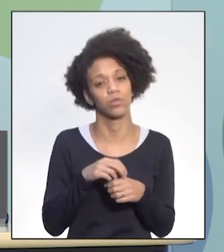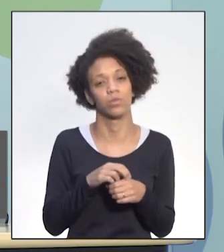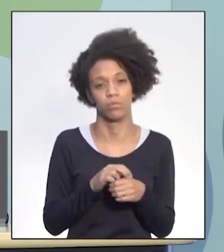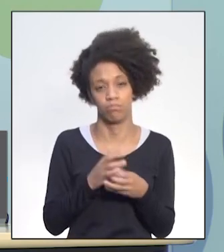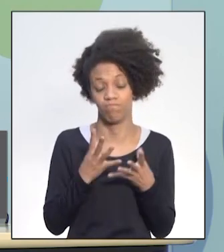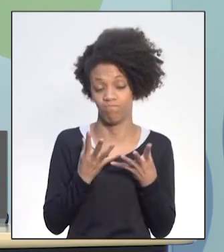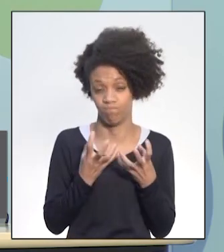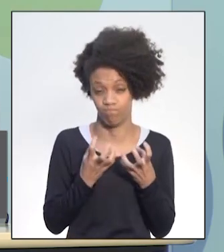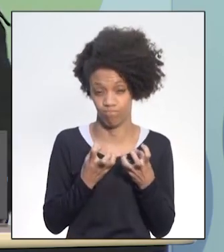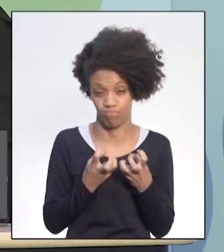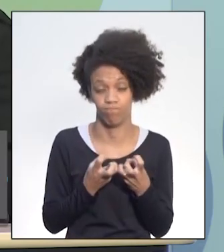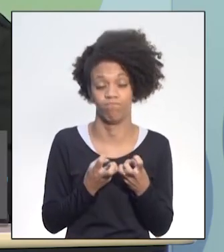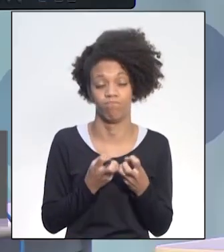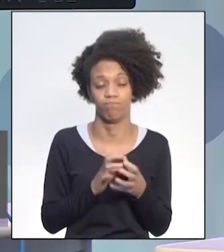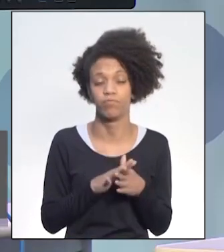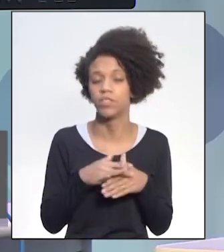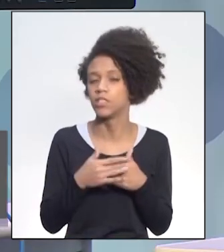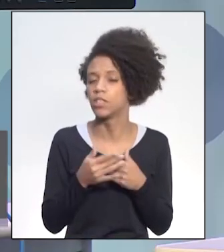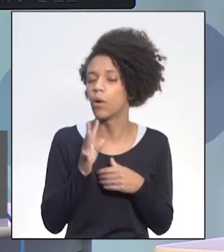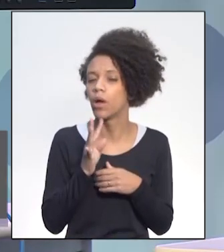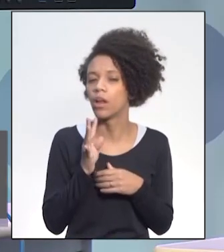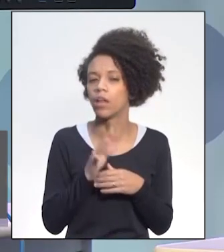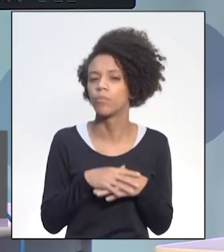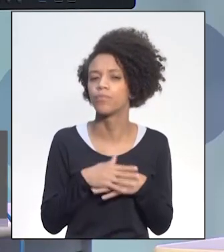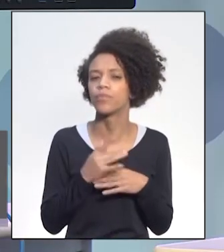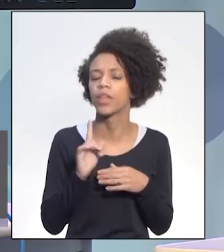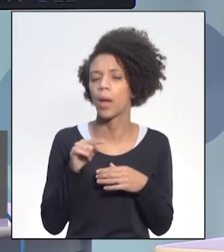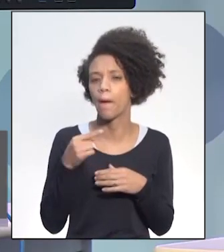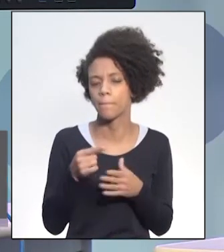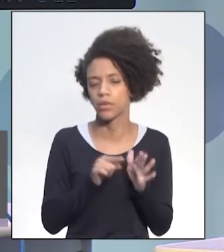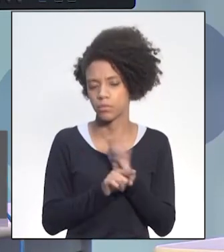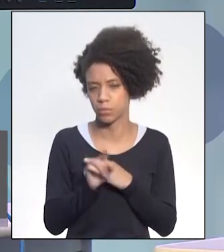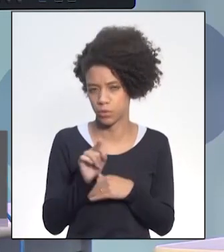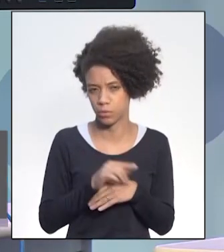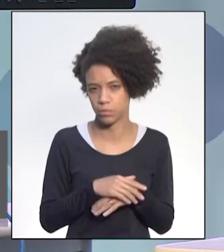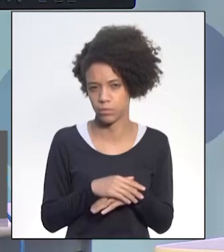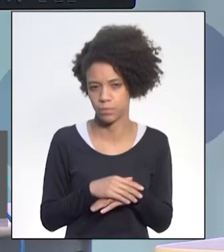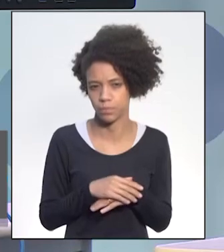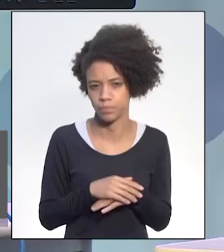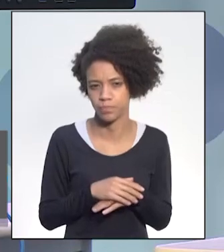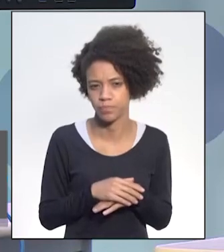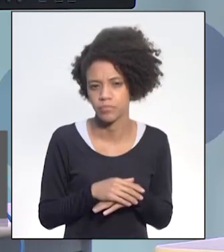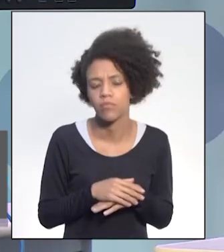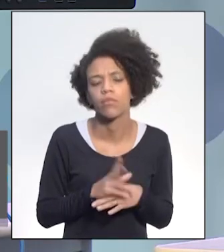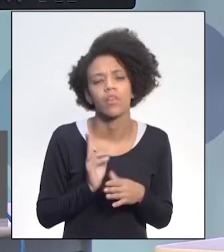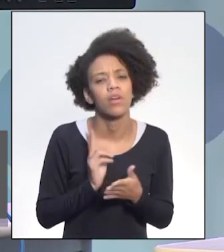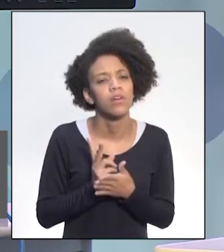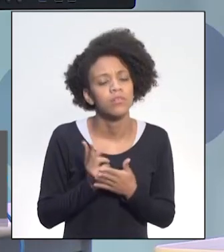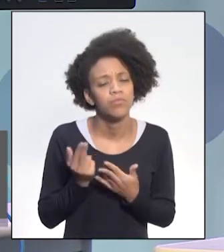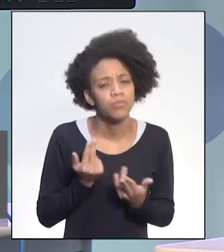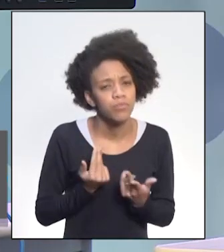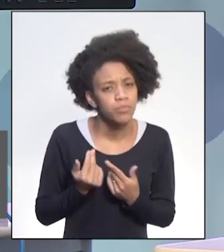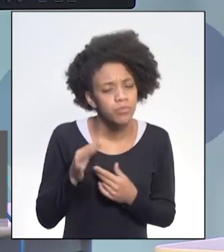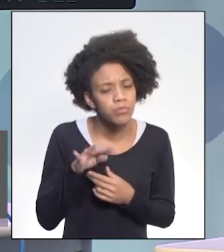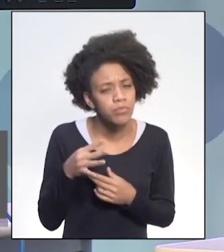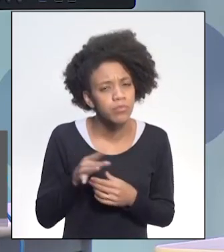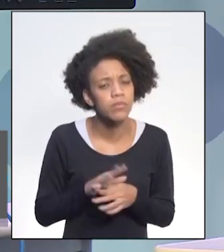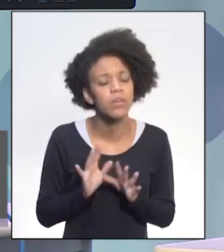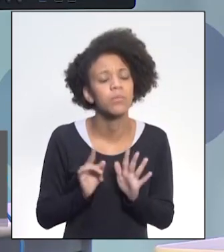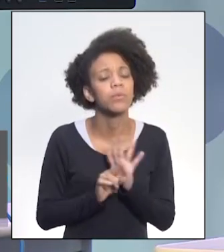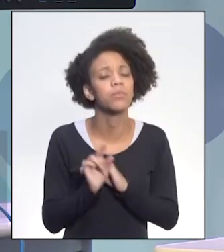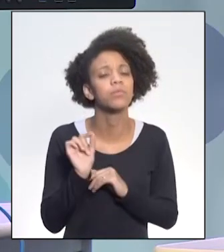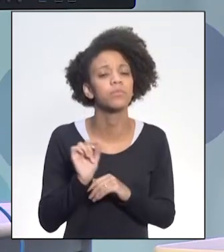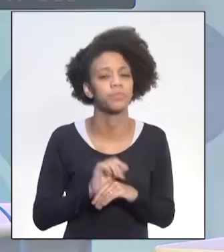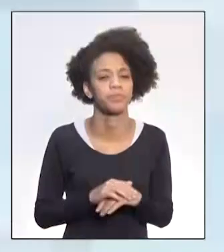né? Bem ácido, né? Então, legal, pessoal. Vamos para a próxima pergunta. Usando a mesma tabelinha, agora a pergunta